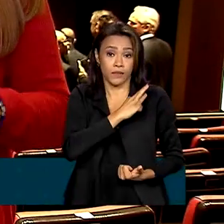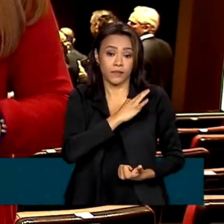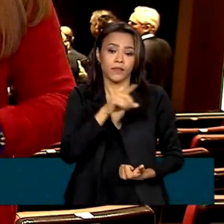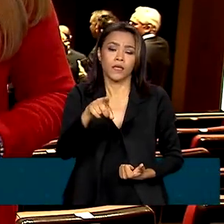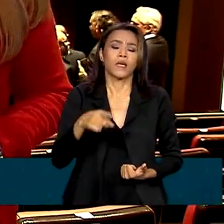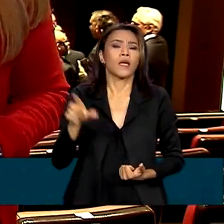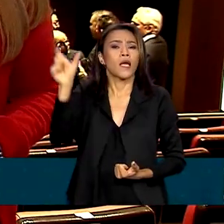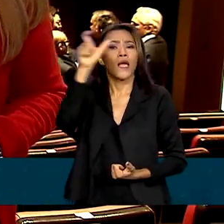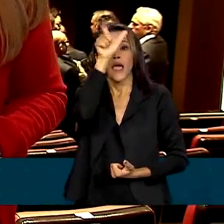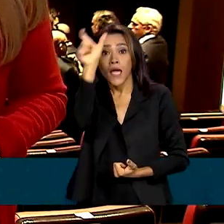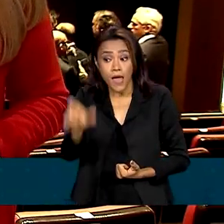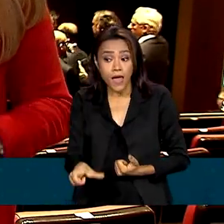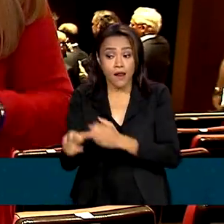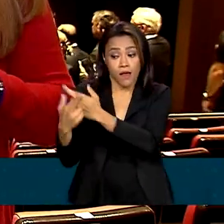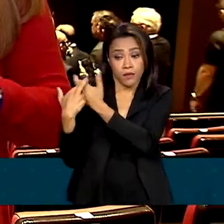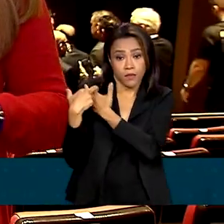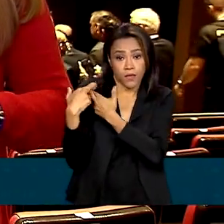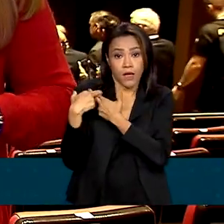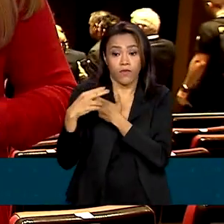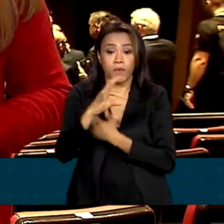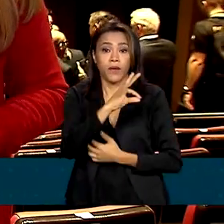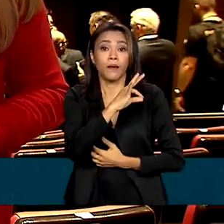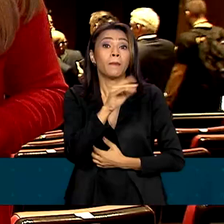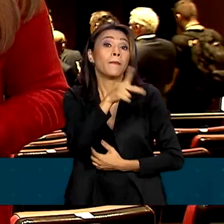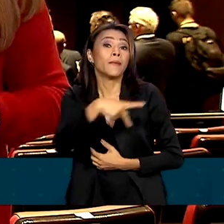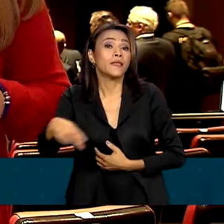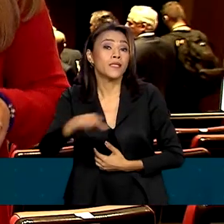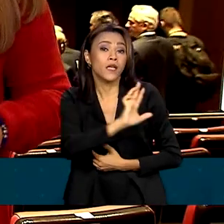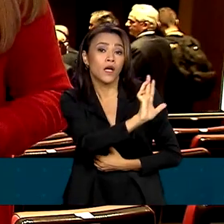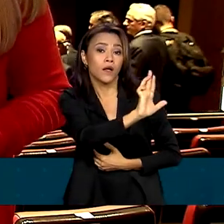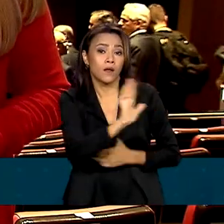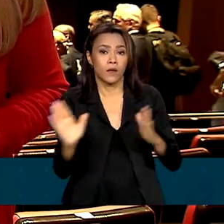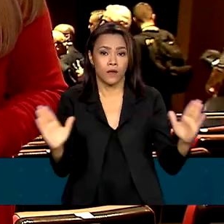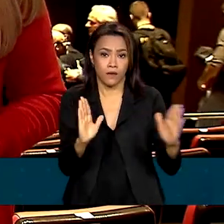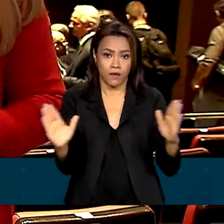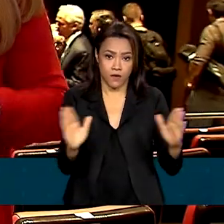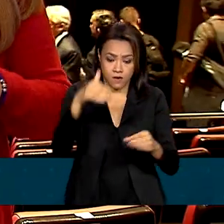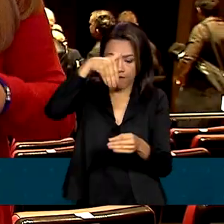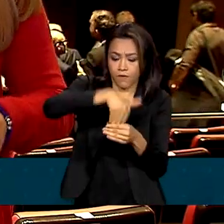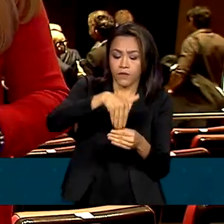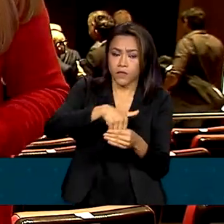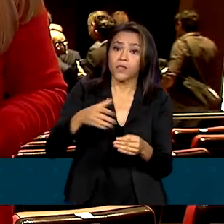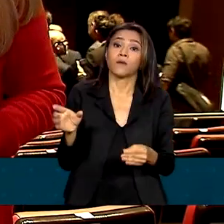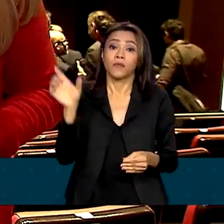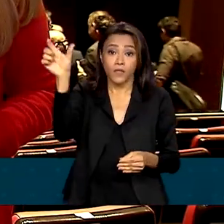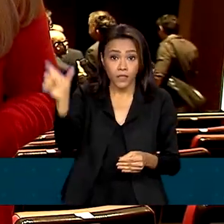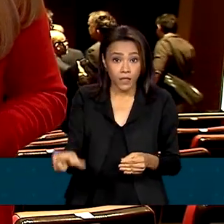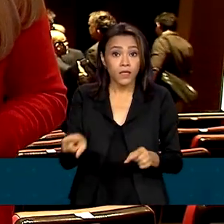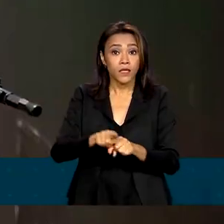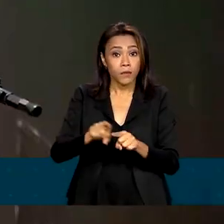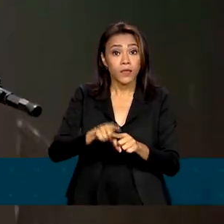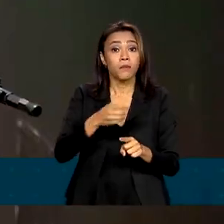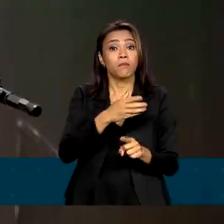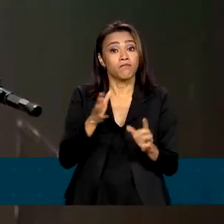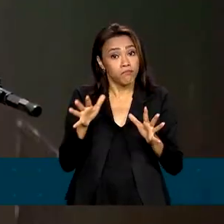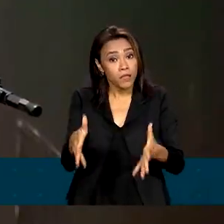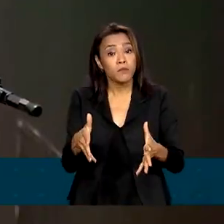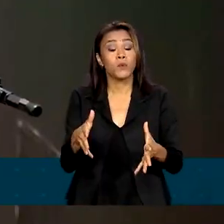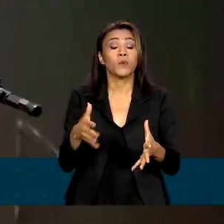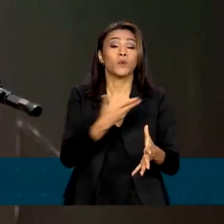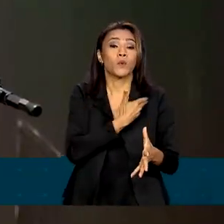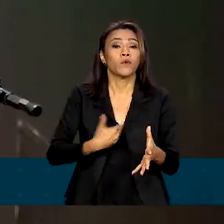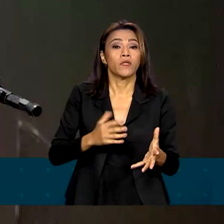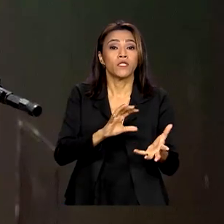pela segurança do presidente Lula durante a campanha e também passou pelo governo de transição. Aproveito